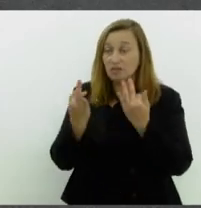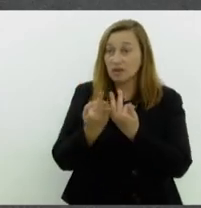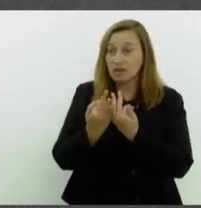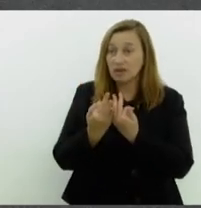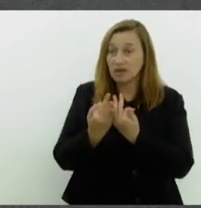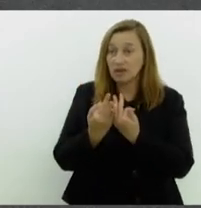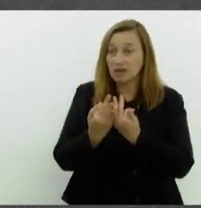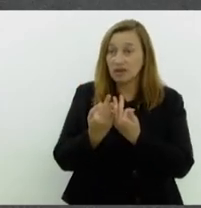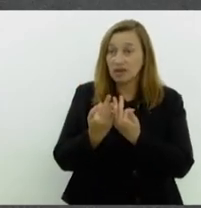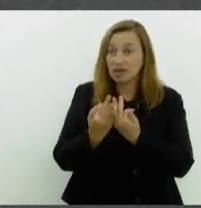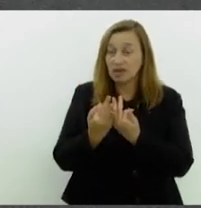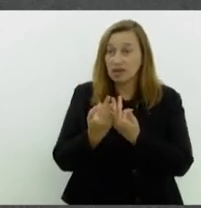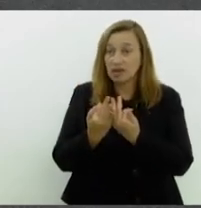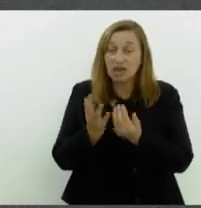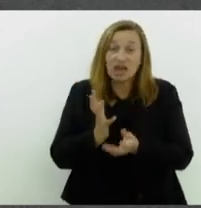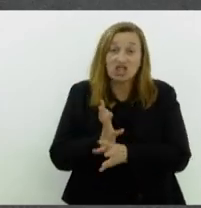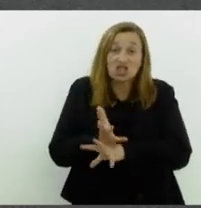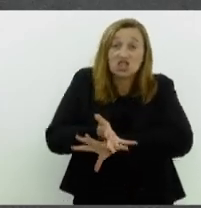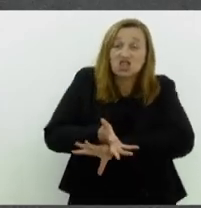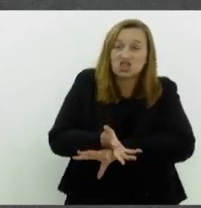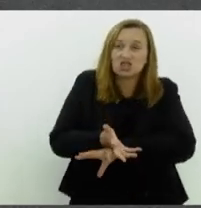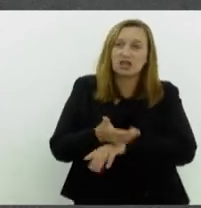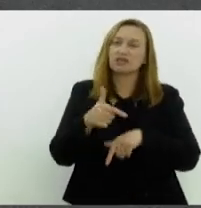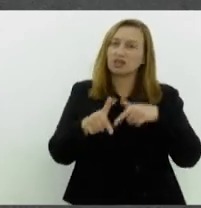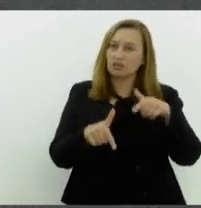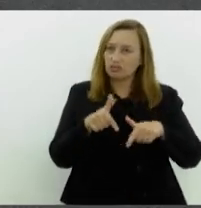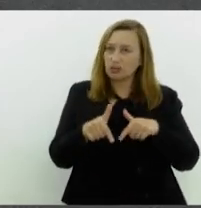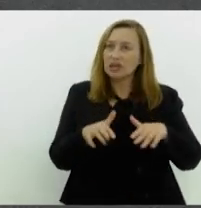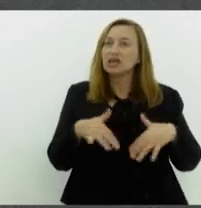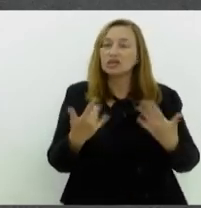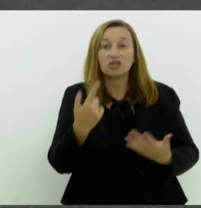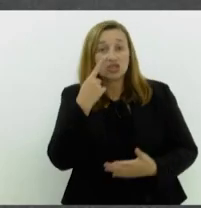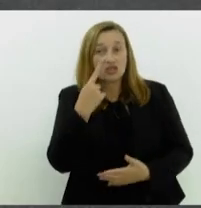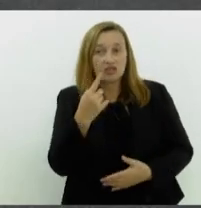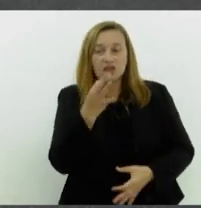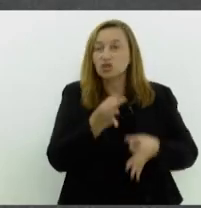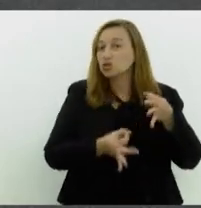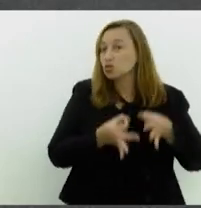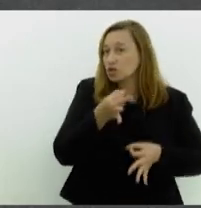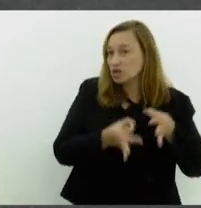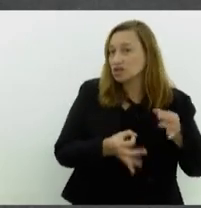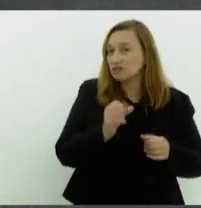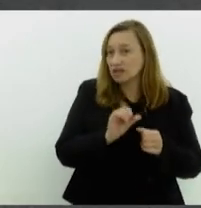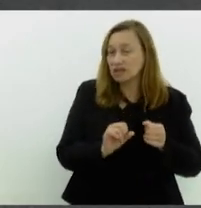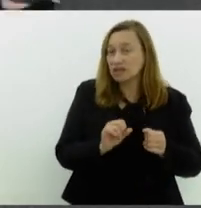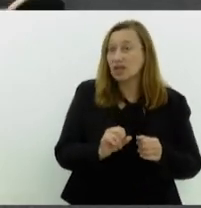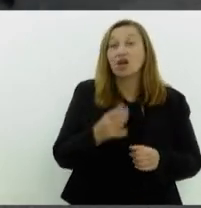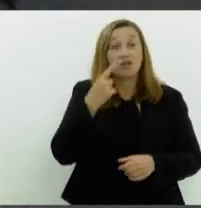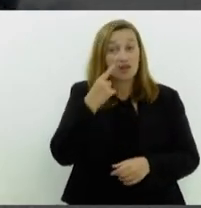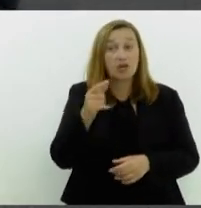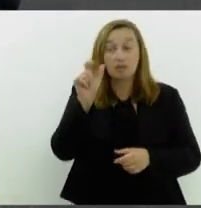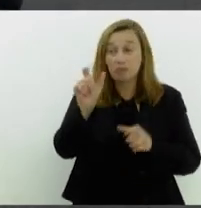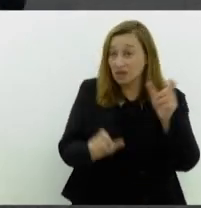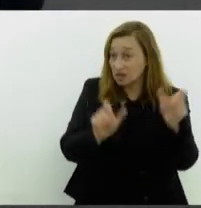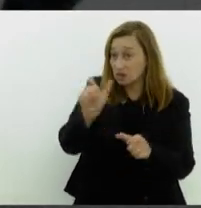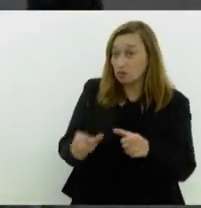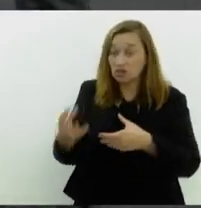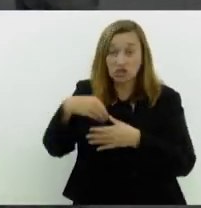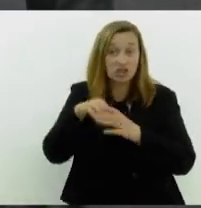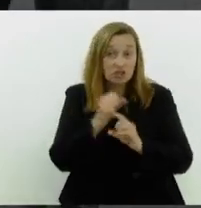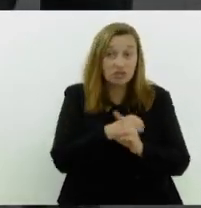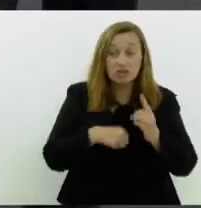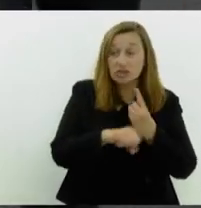numa situação análoga à escravidão. Então, a gente vê juízes fazendo isso, a gente vê pessoas na nossa